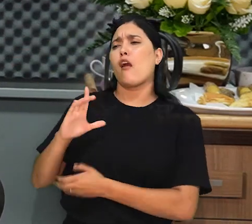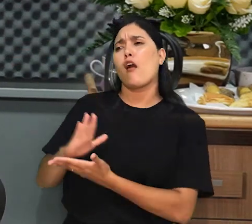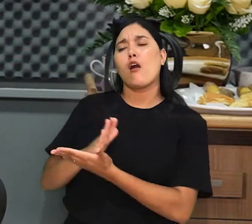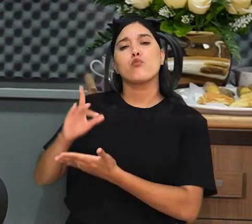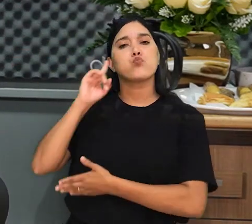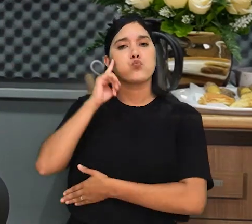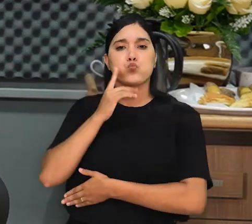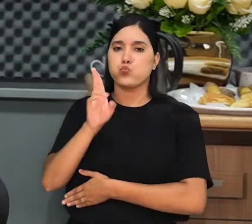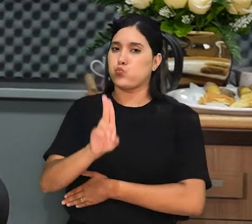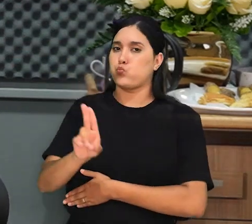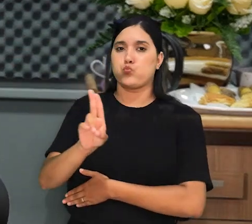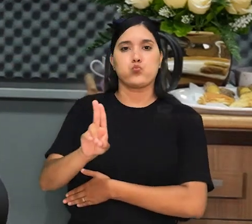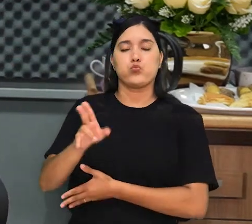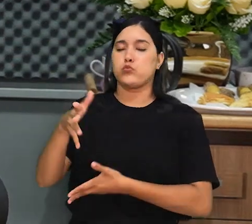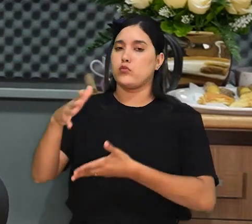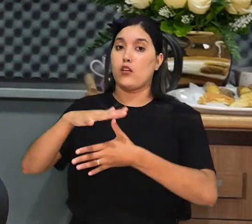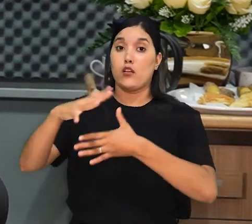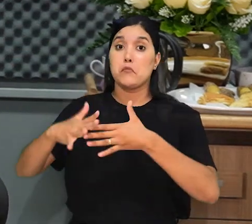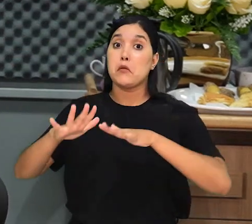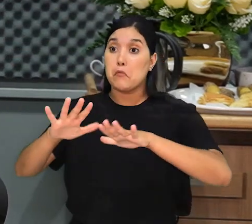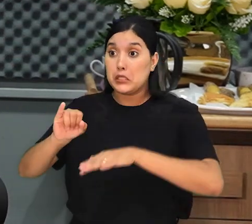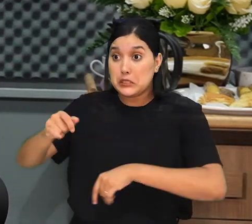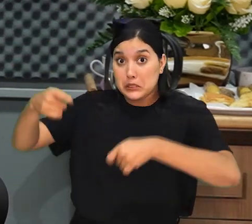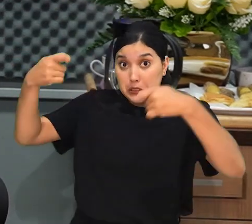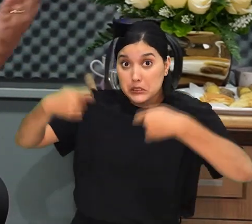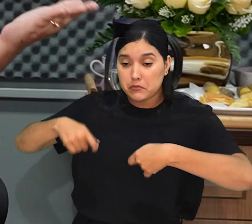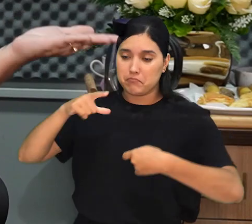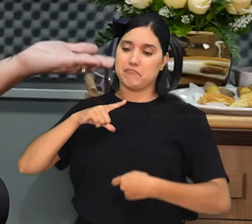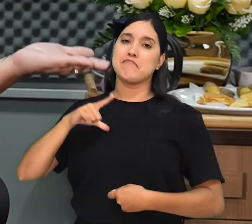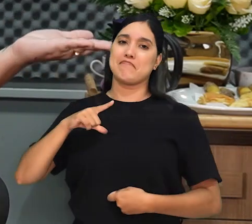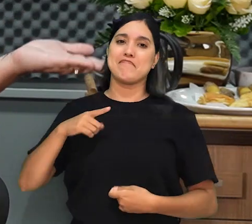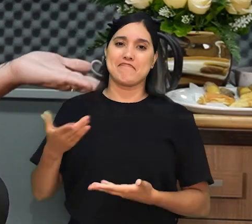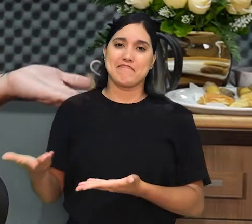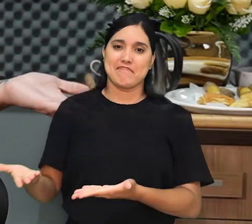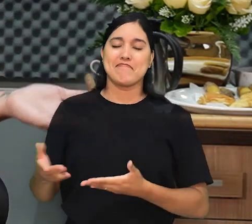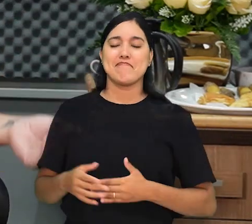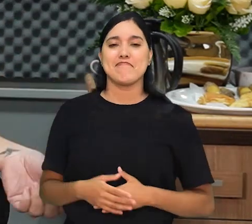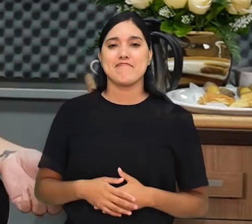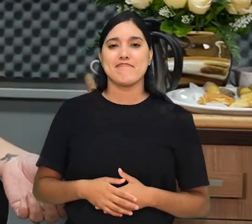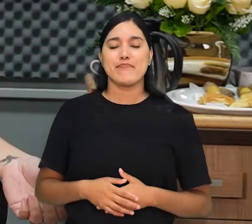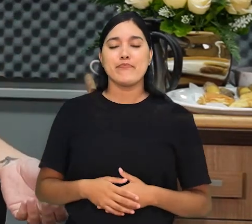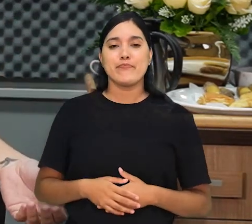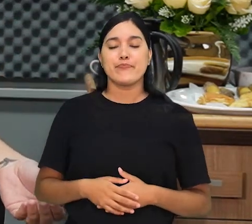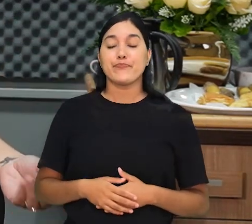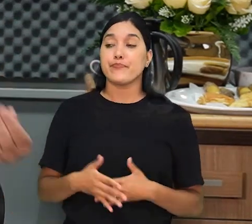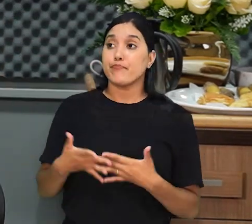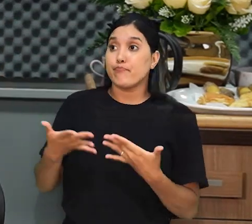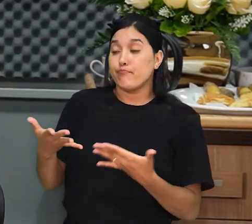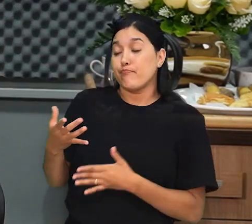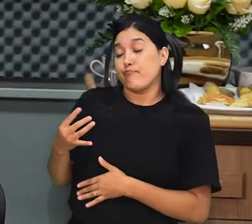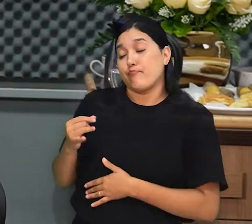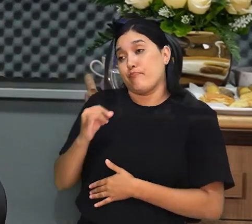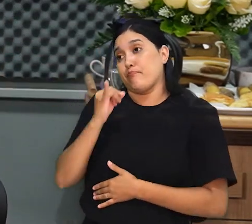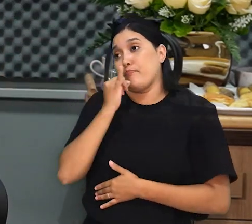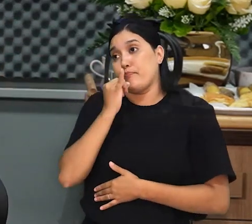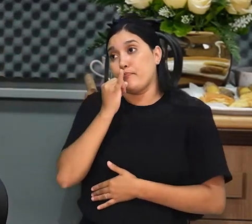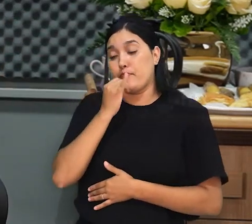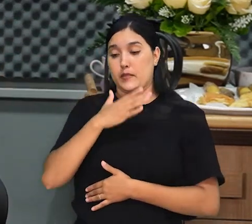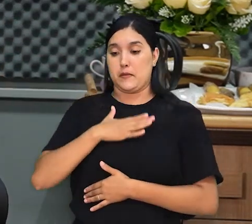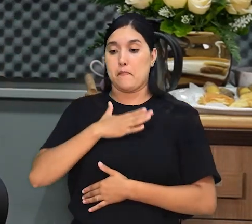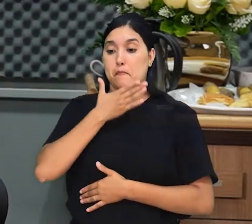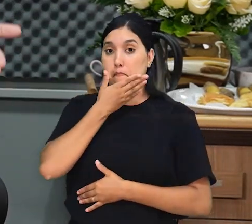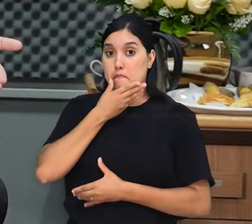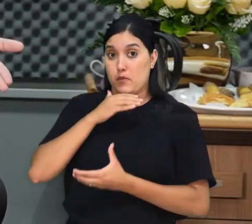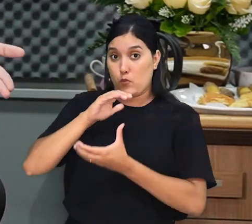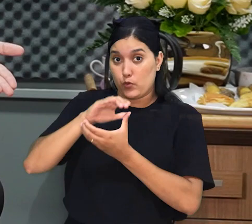fazem uso dela, mas se porventura se precisarem, a Libra está aí para atender eles. E no caso do meu